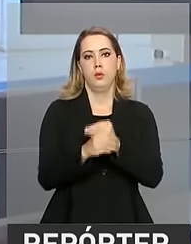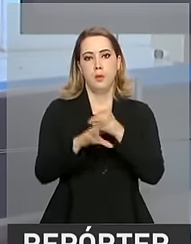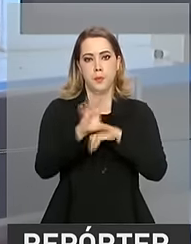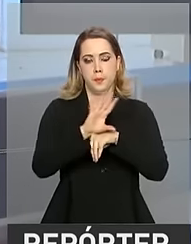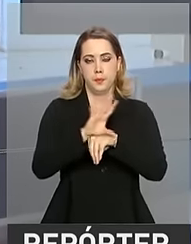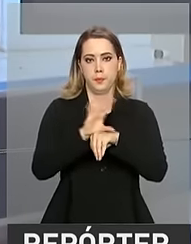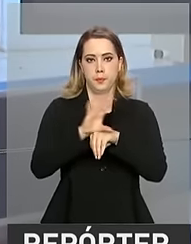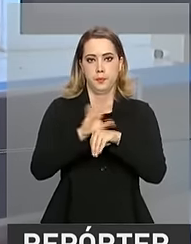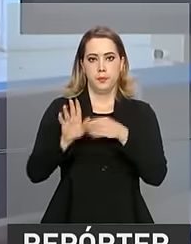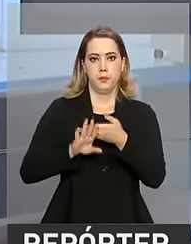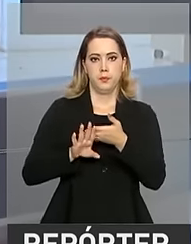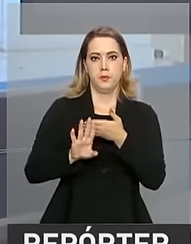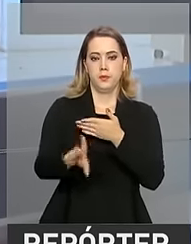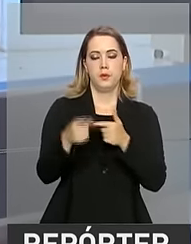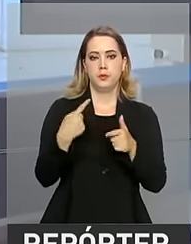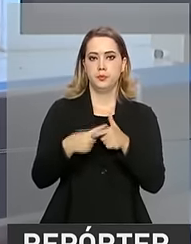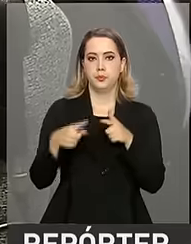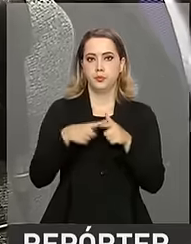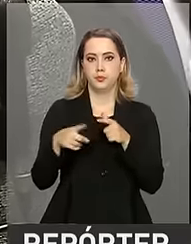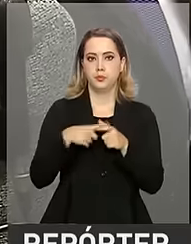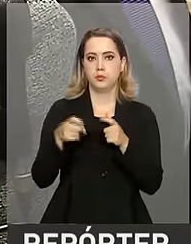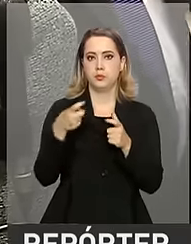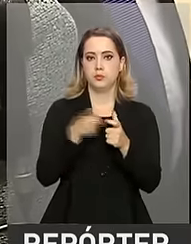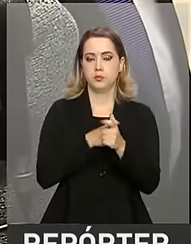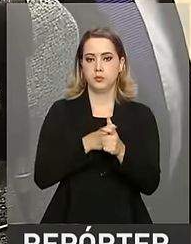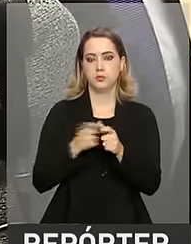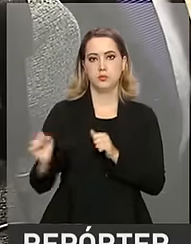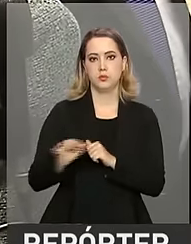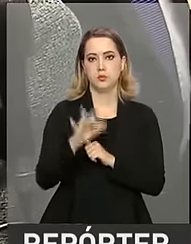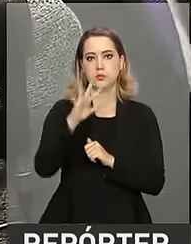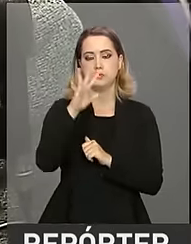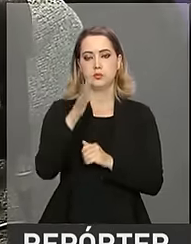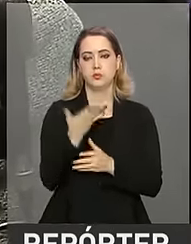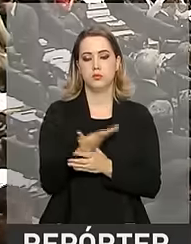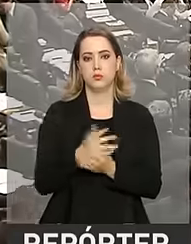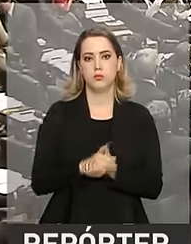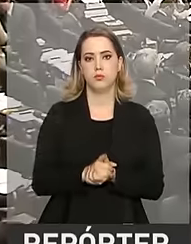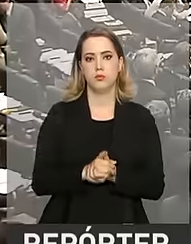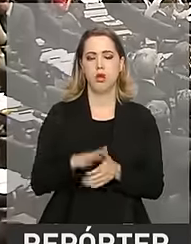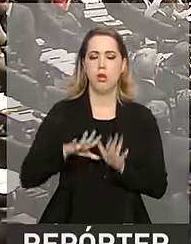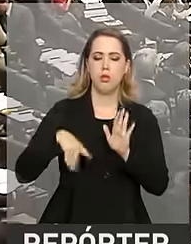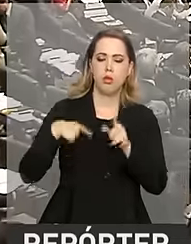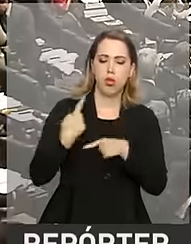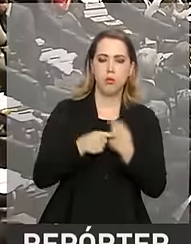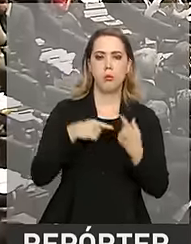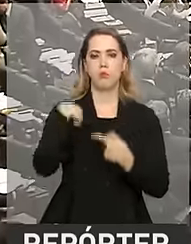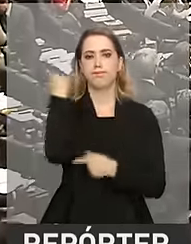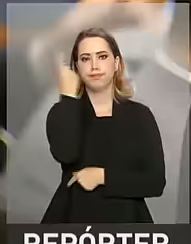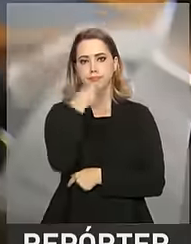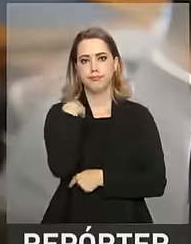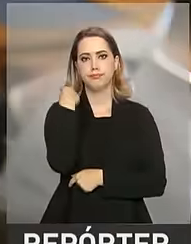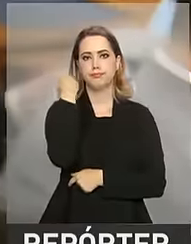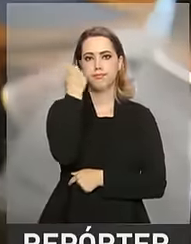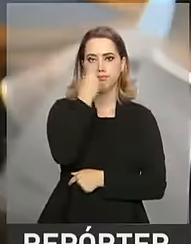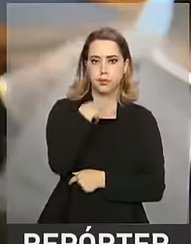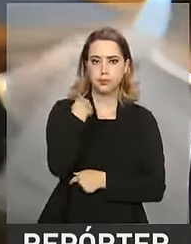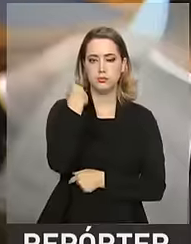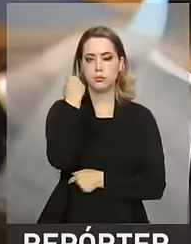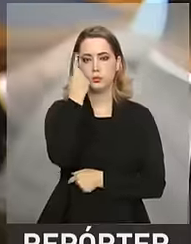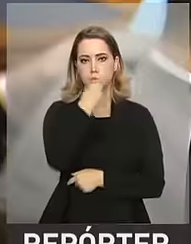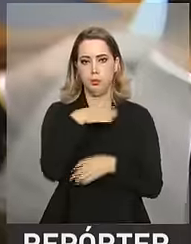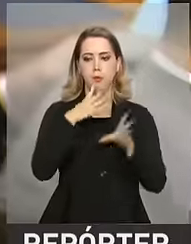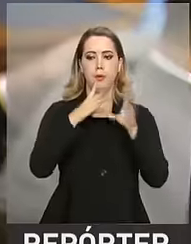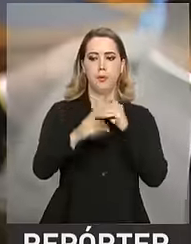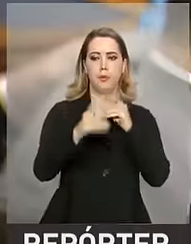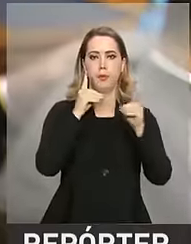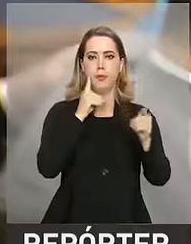despesas cresçam mais que a inflação foram horas de discussão e a oposição não perdeu a possibilidade